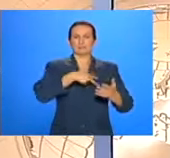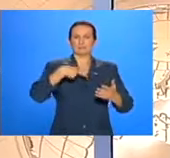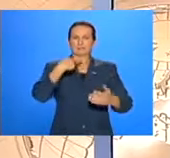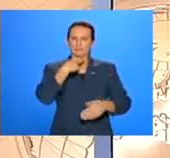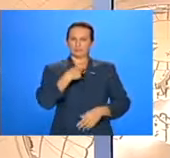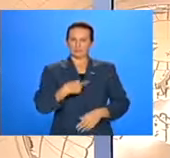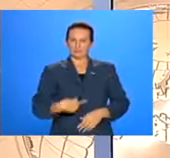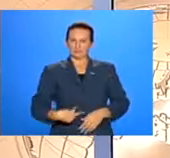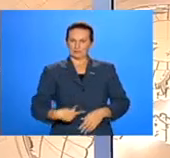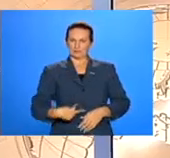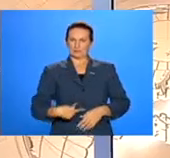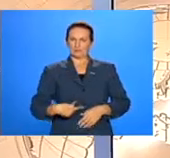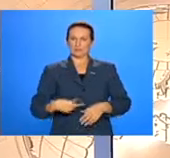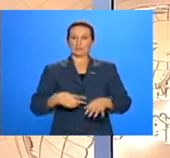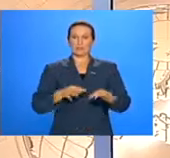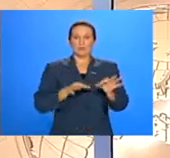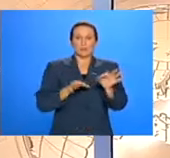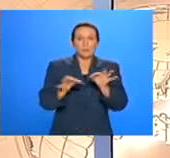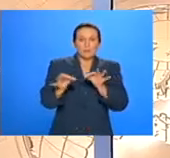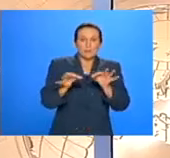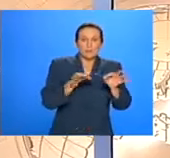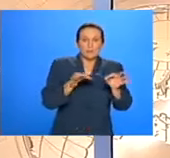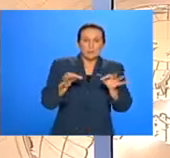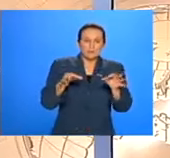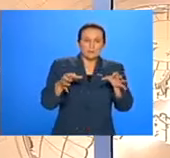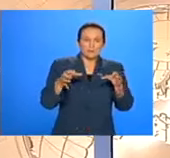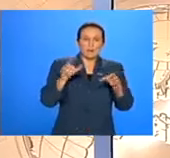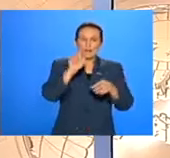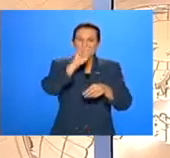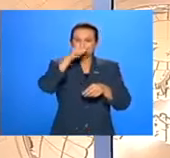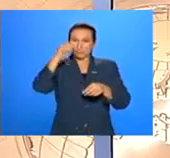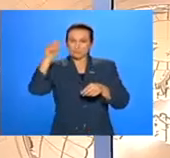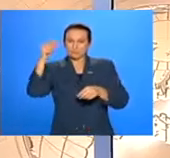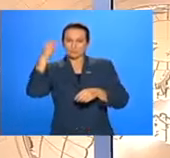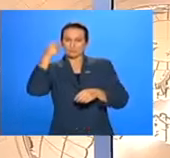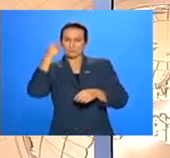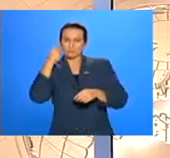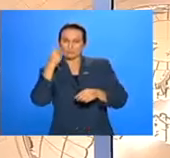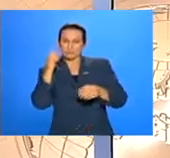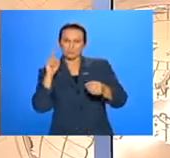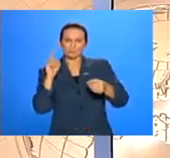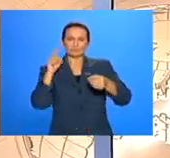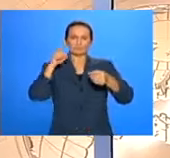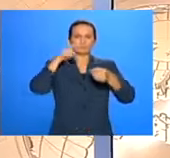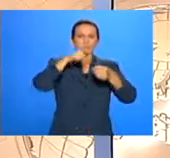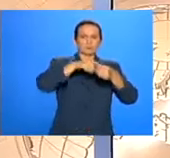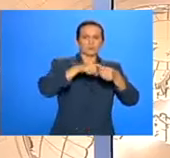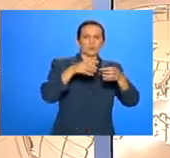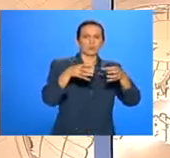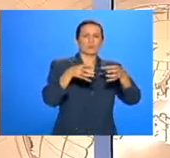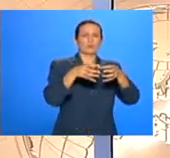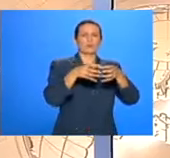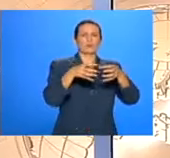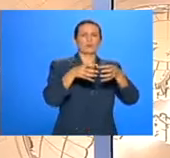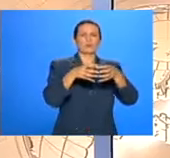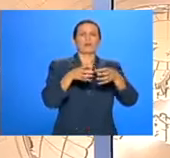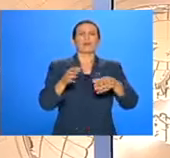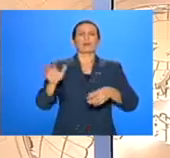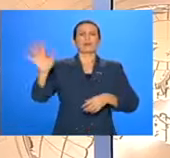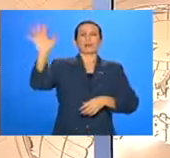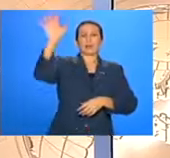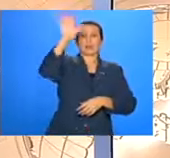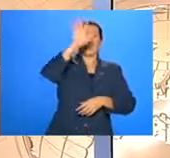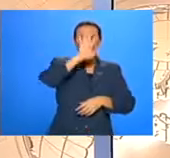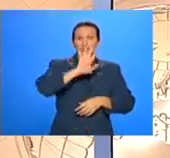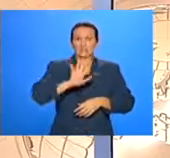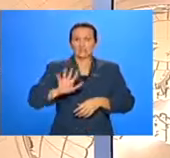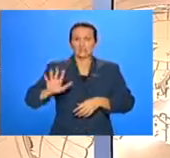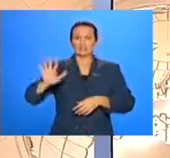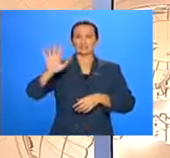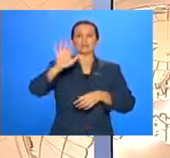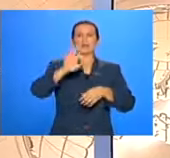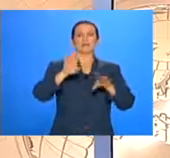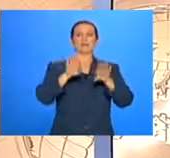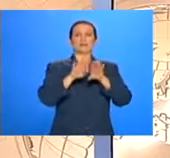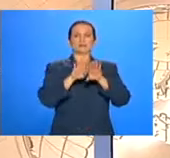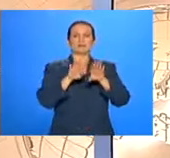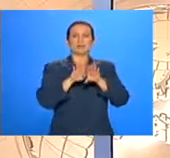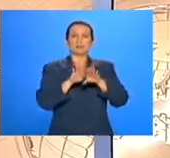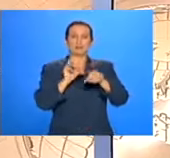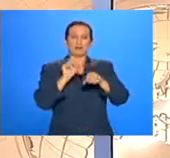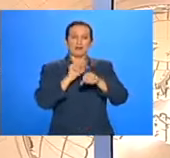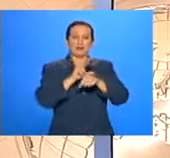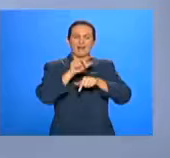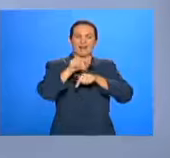de Surdos, junto à Comissão Nacional de Educação e à Comissão Nacional para o Mercado de